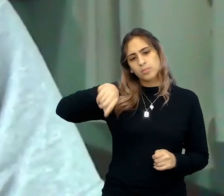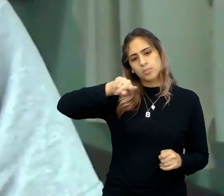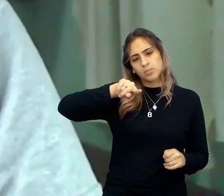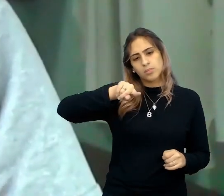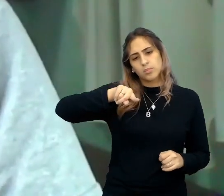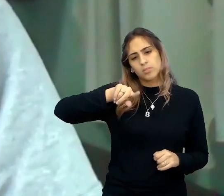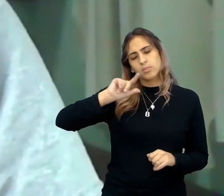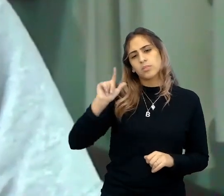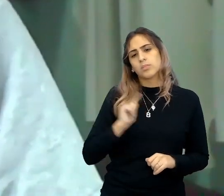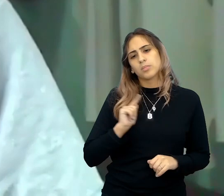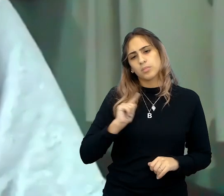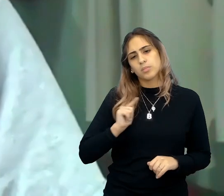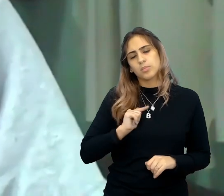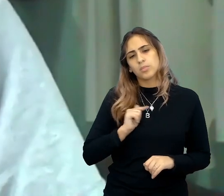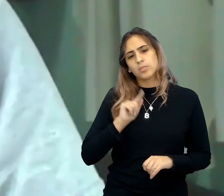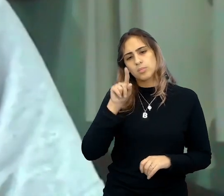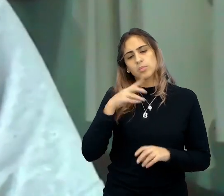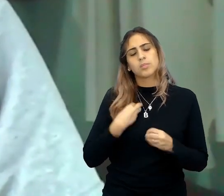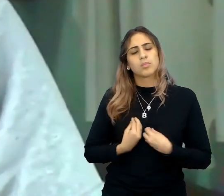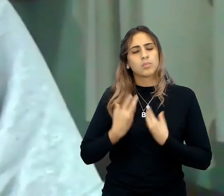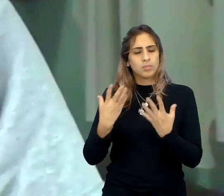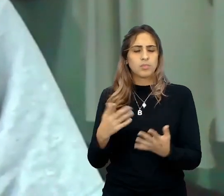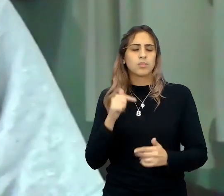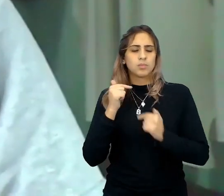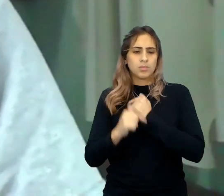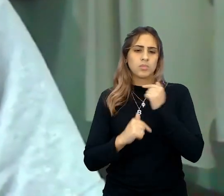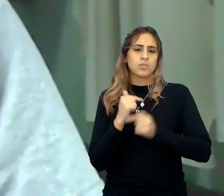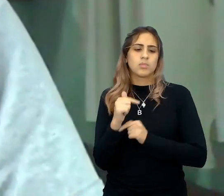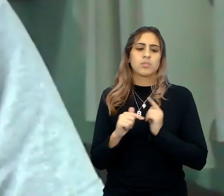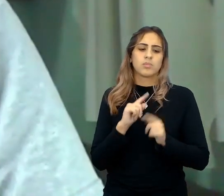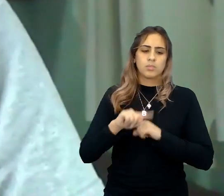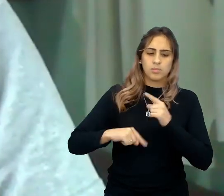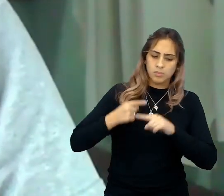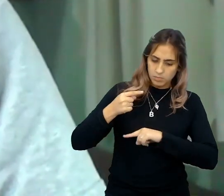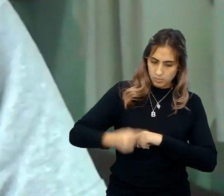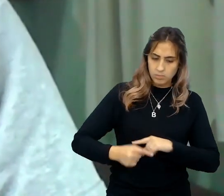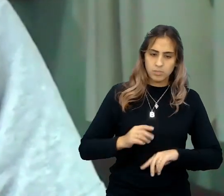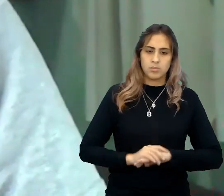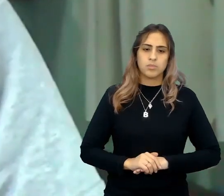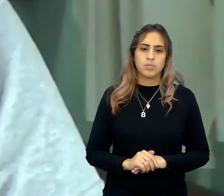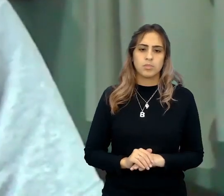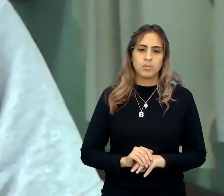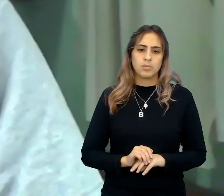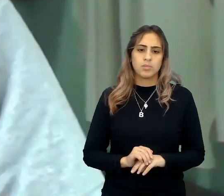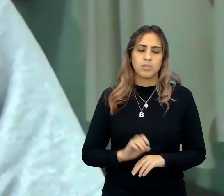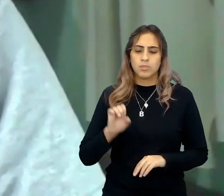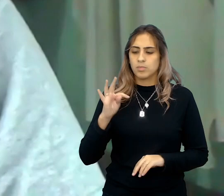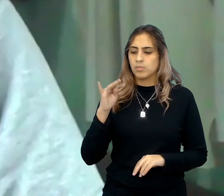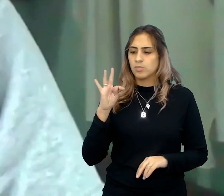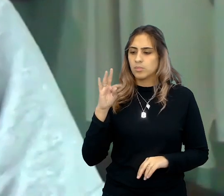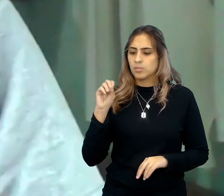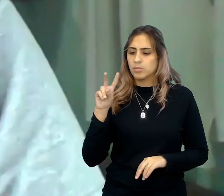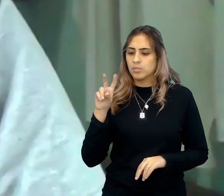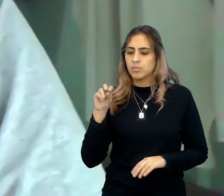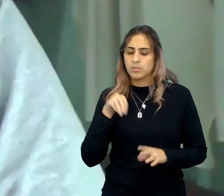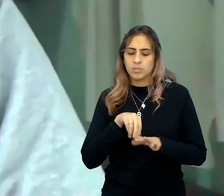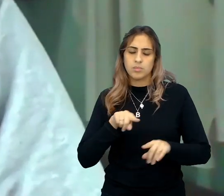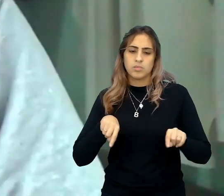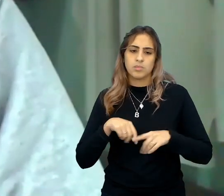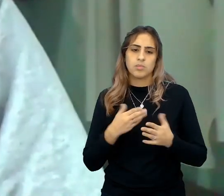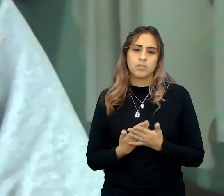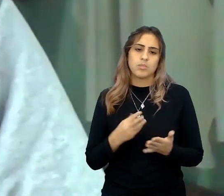vocês tenham essa dedicação, que esse trabalho possa aí ser efetivado dentro da sala de aula